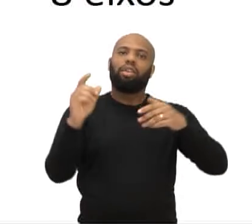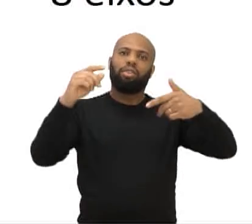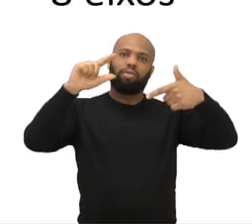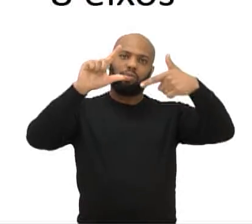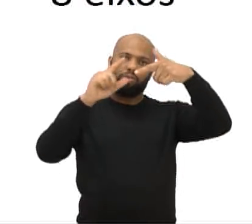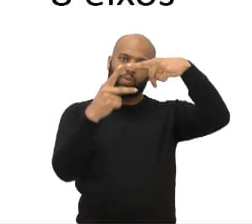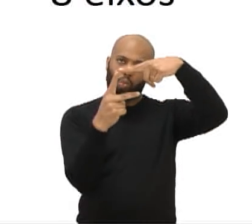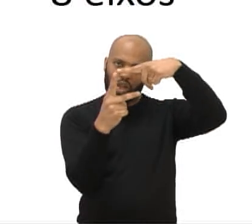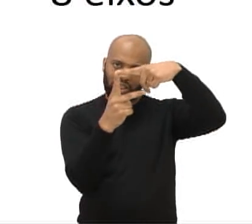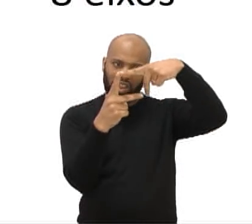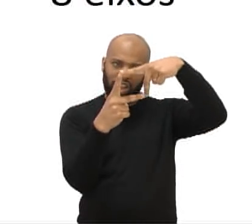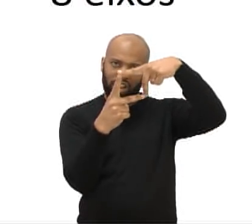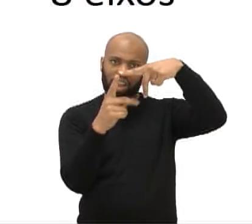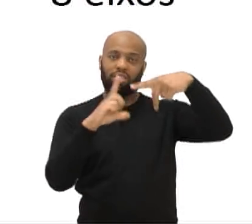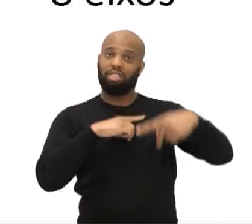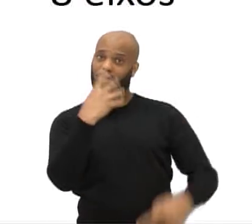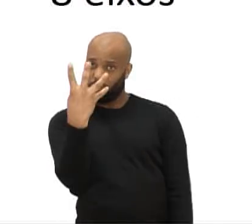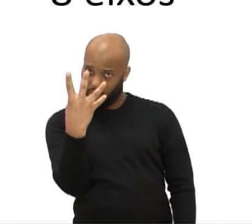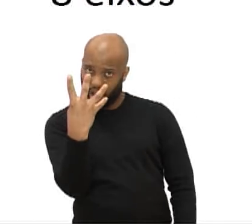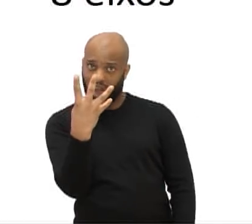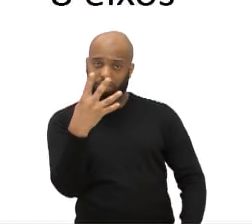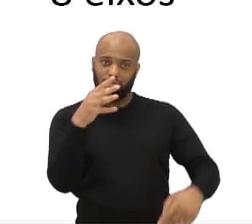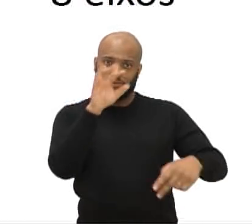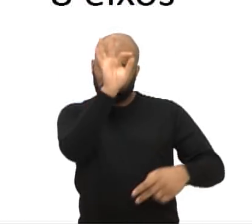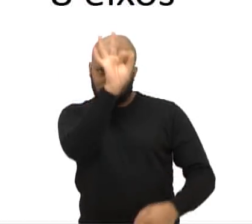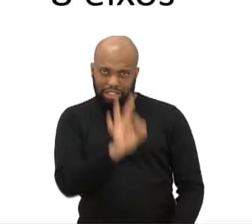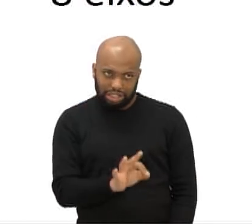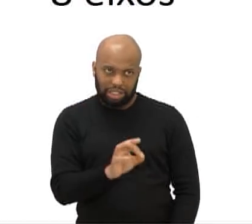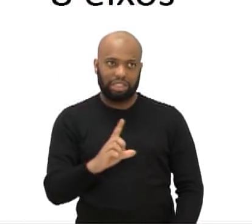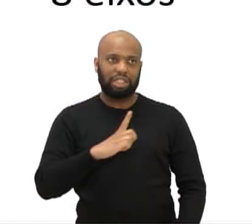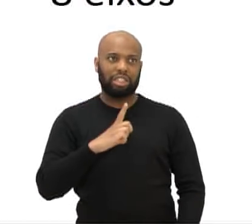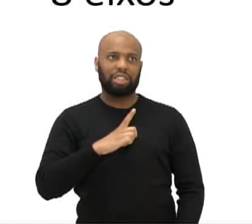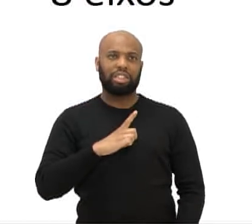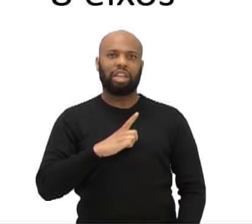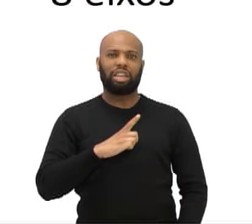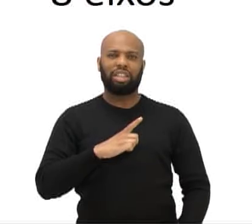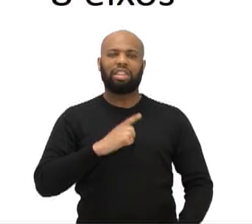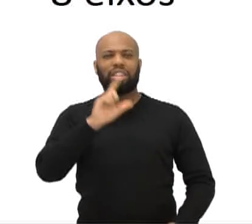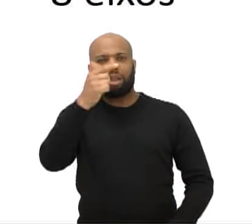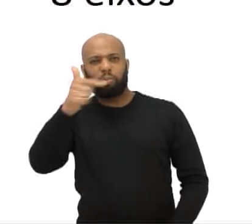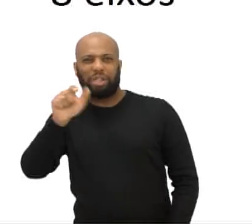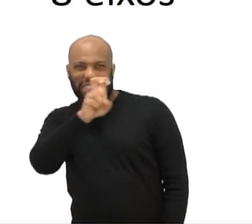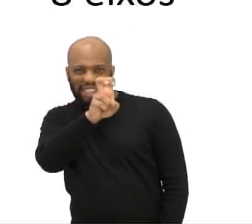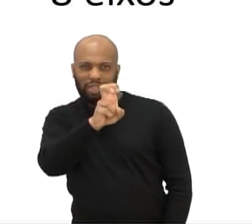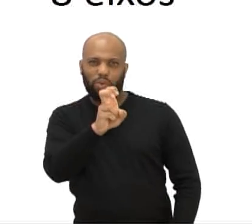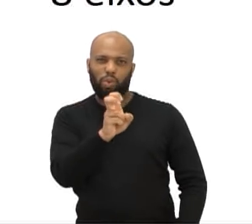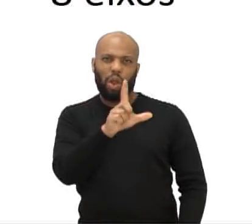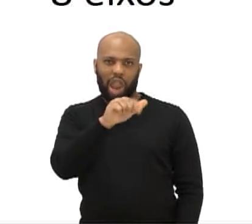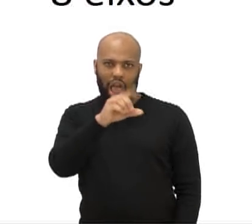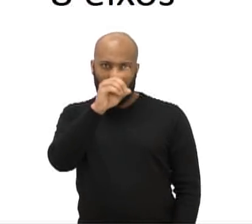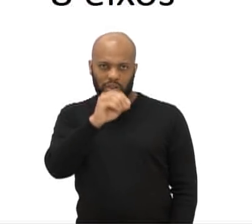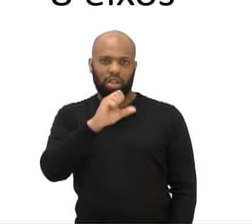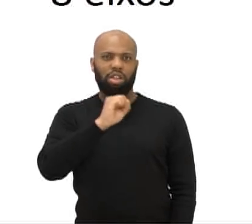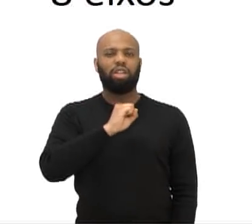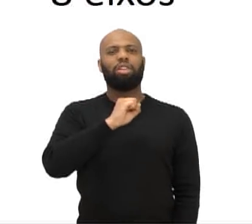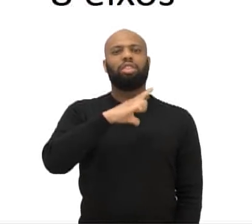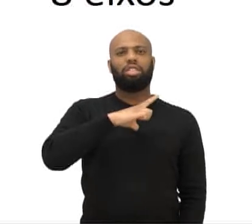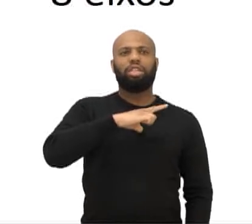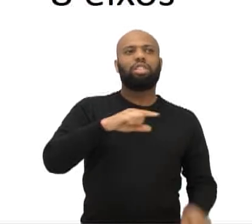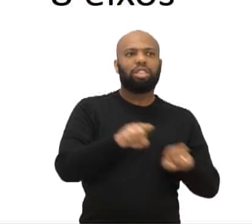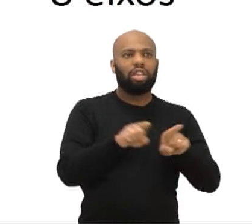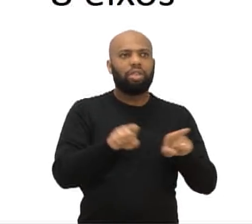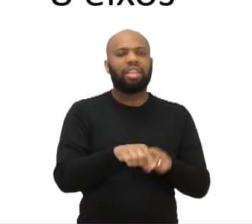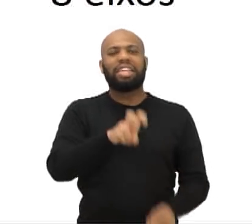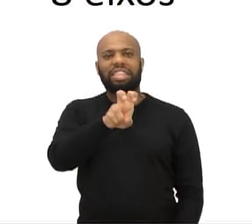quadrado, temos 4 eixos de simetria. Nesse pentágono, 5 eixos de simetria. Então, de acordo com a